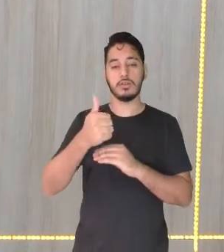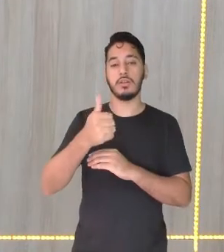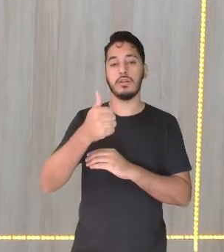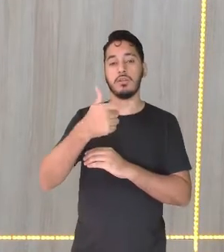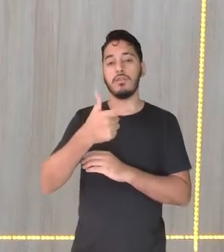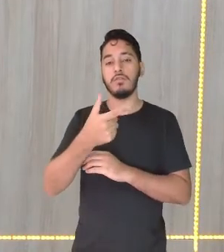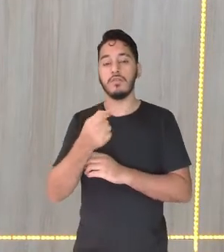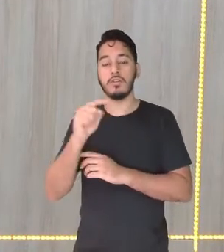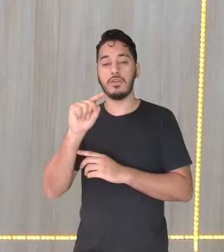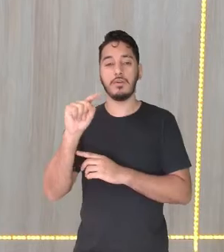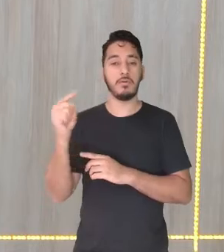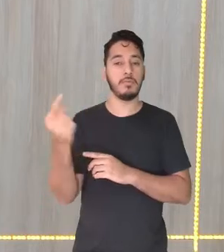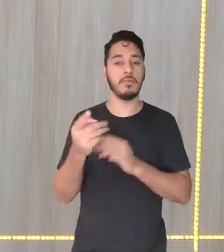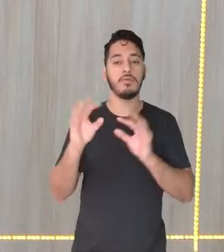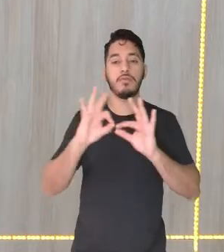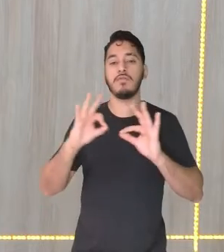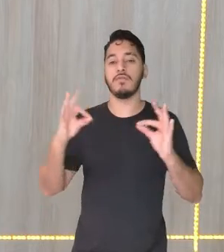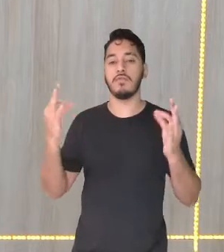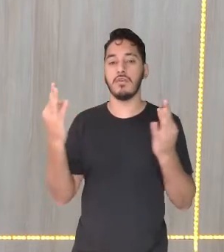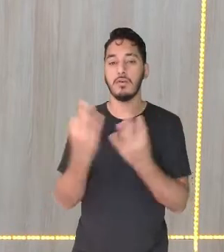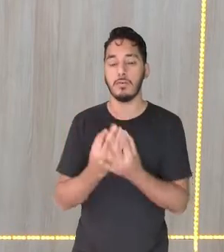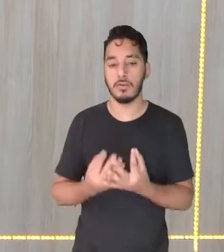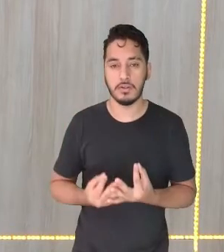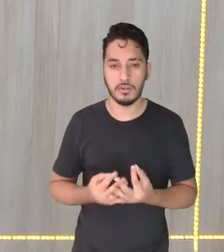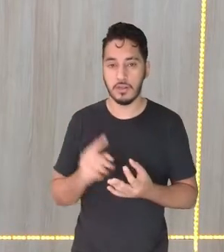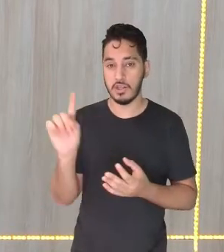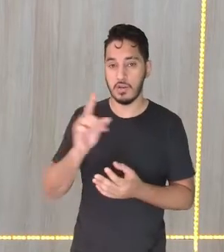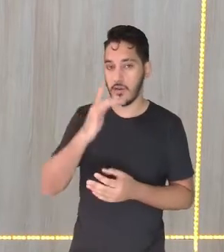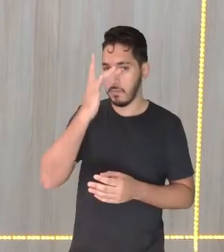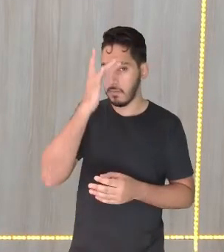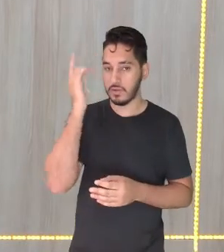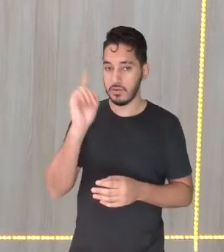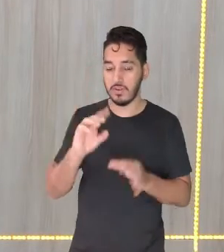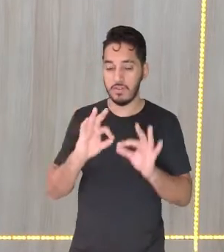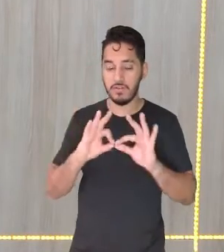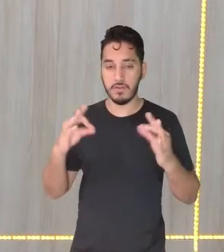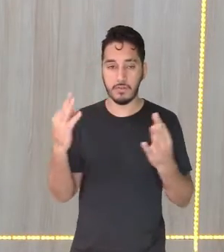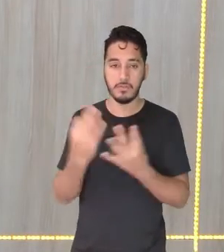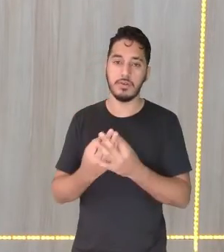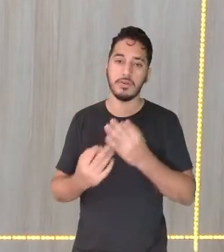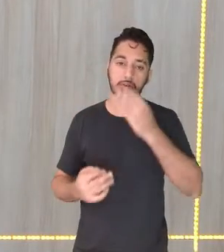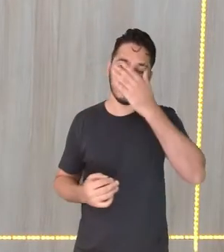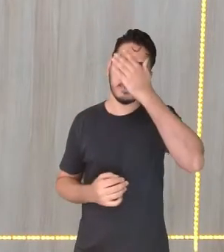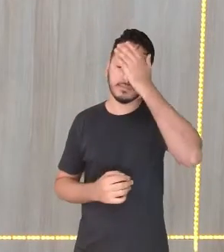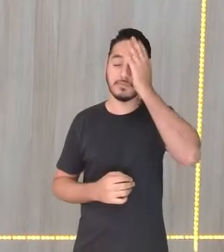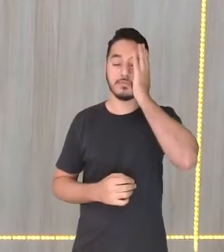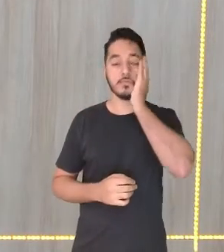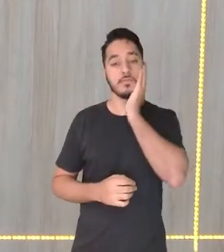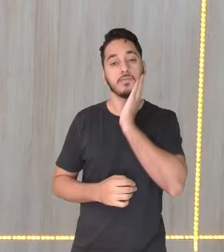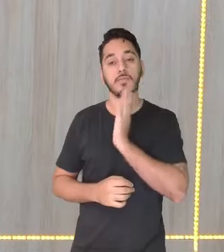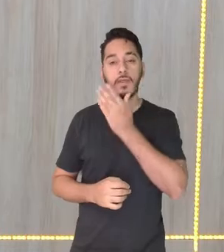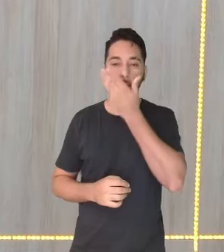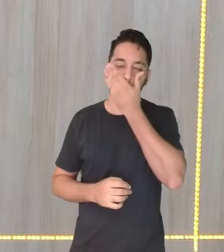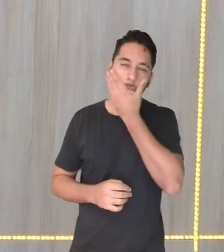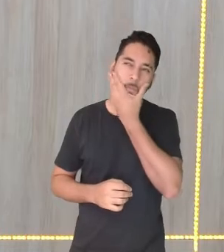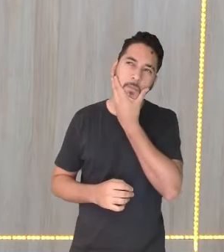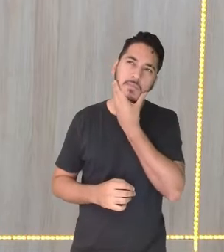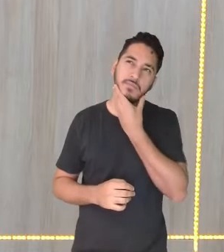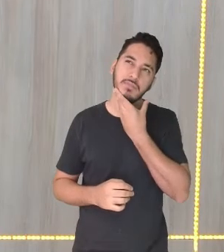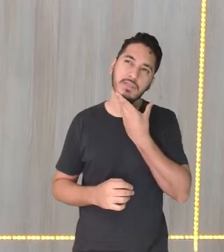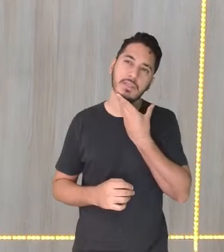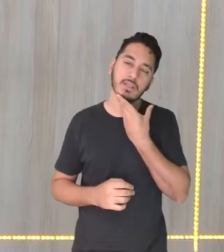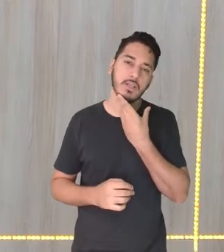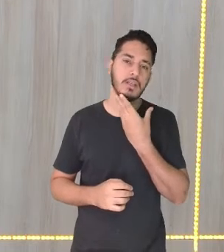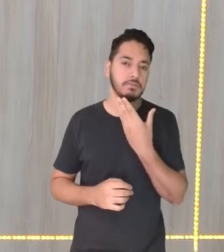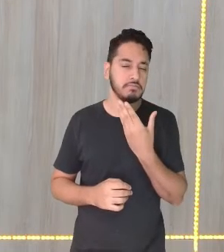120 mil famílias. Não são pessoas, são famílias, tá, pessoal? Então, veja só, é